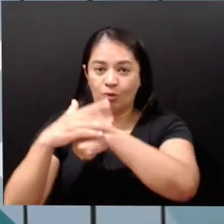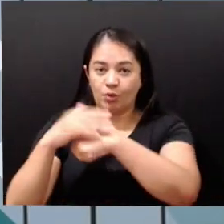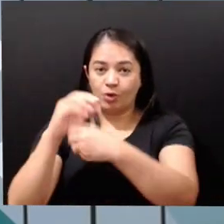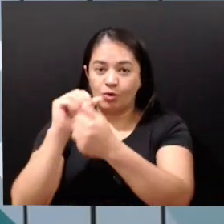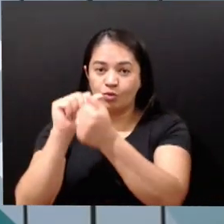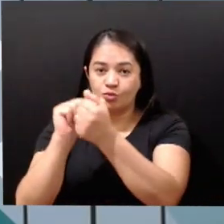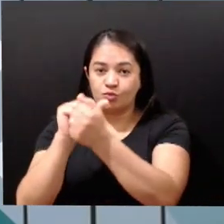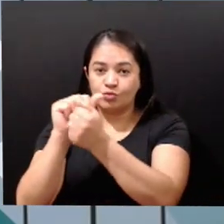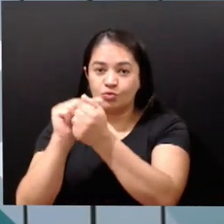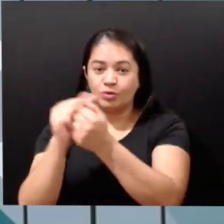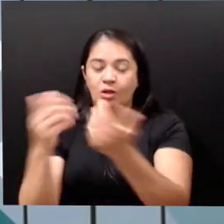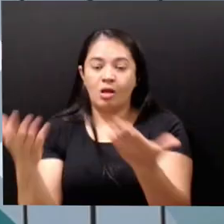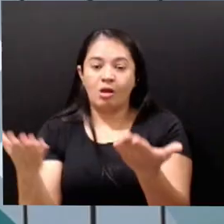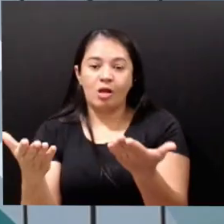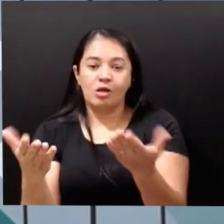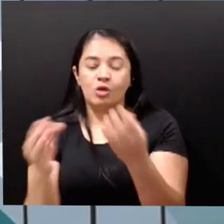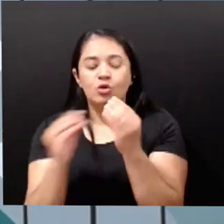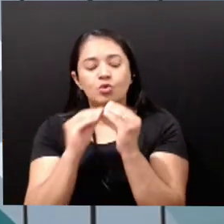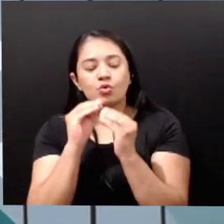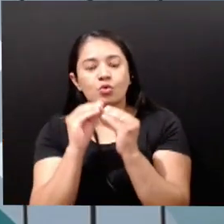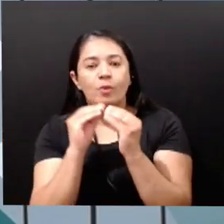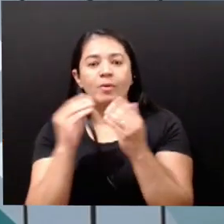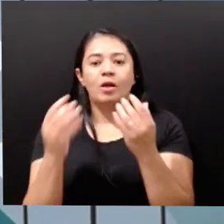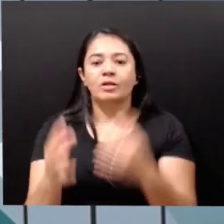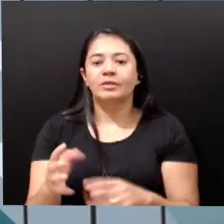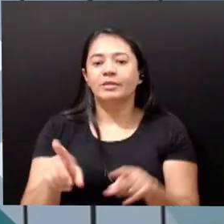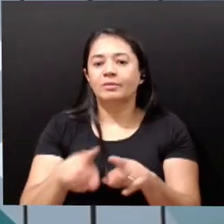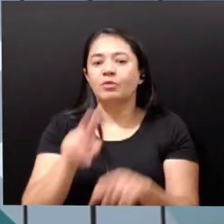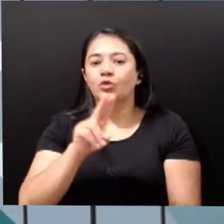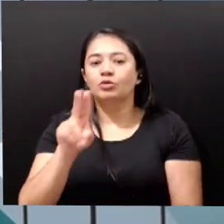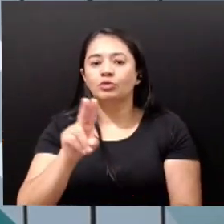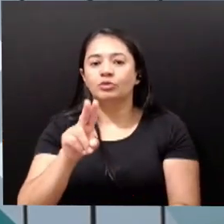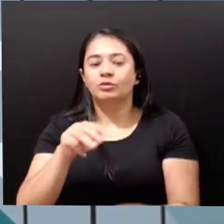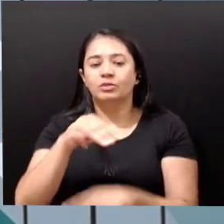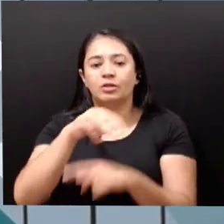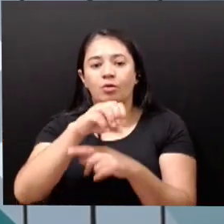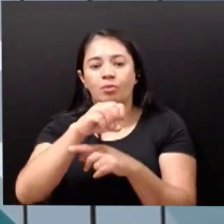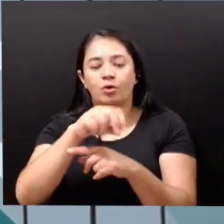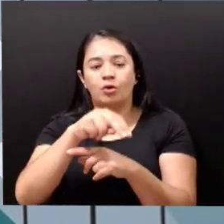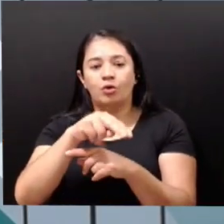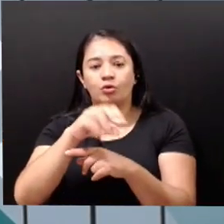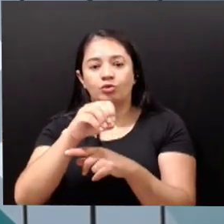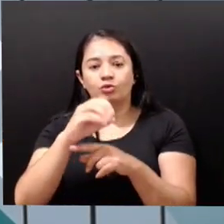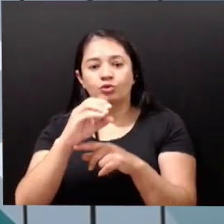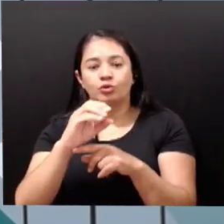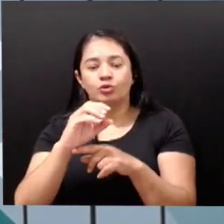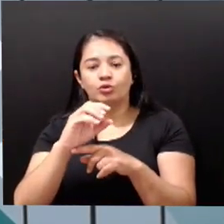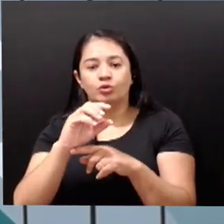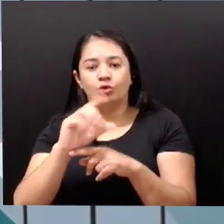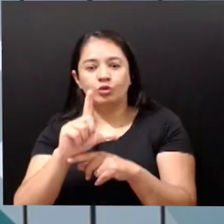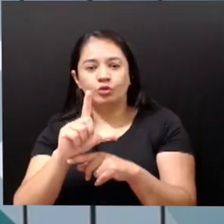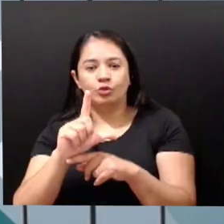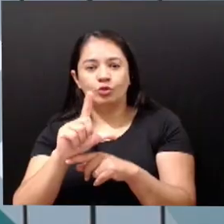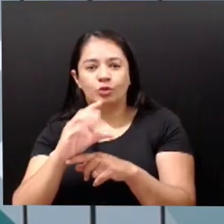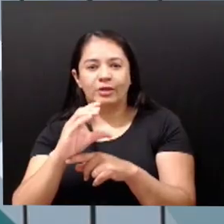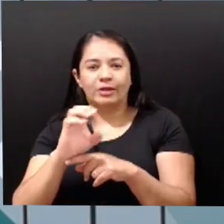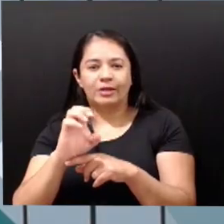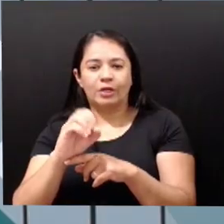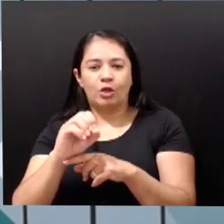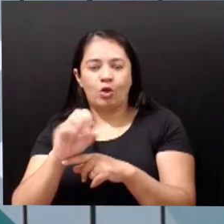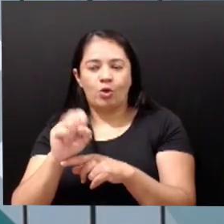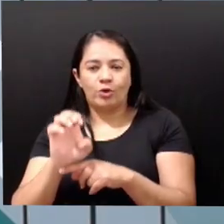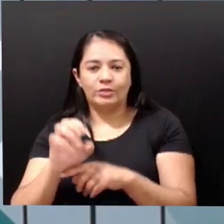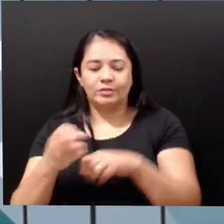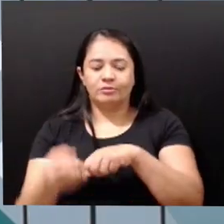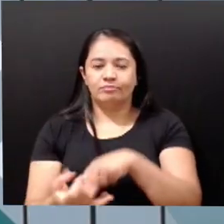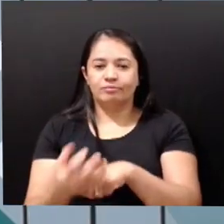doença do beijo. A doença do beijo, também conhecida como mononucleose infecciosa, é causada